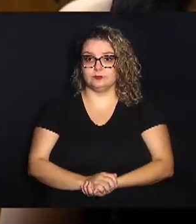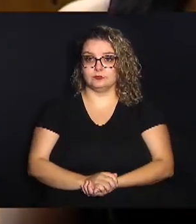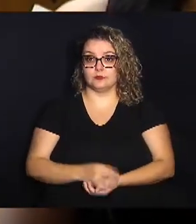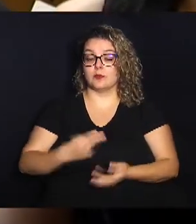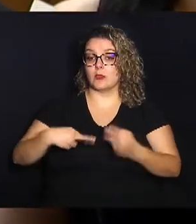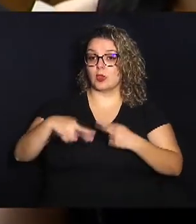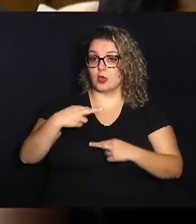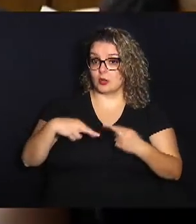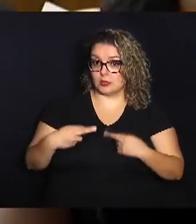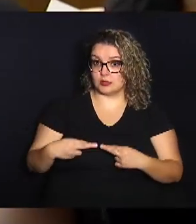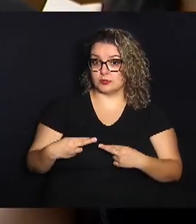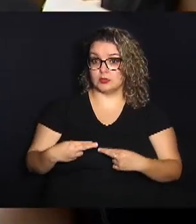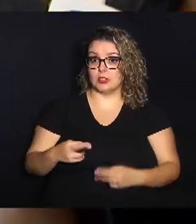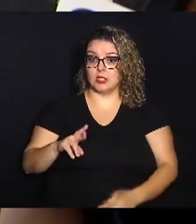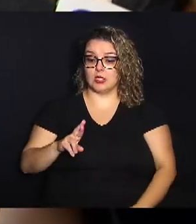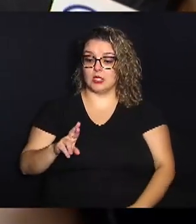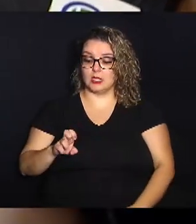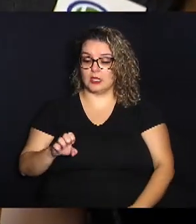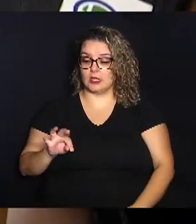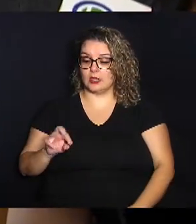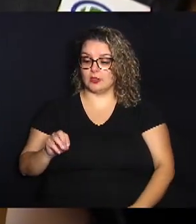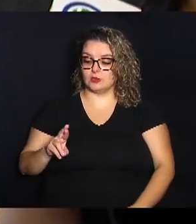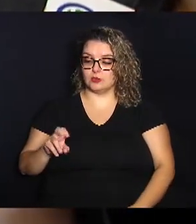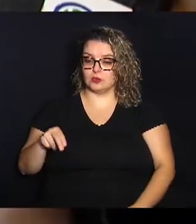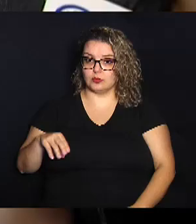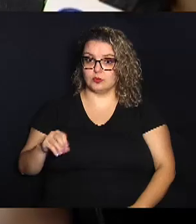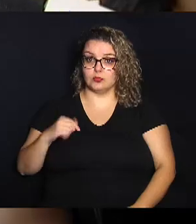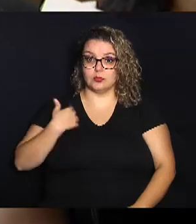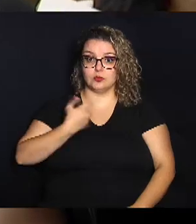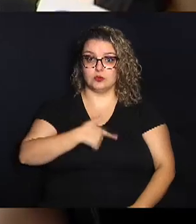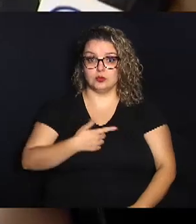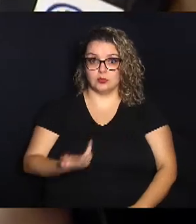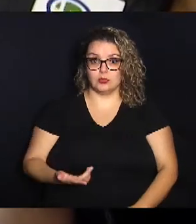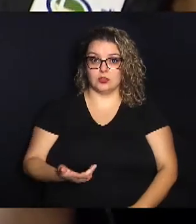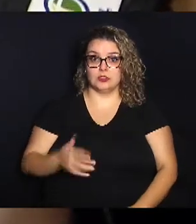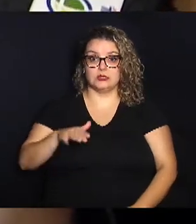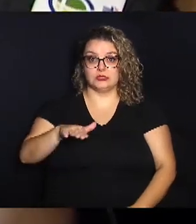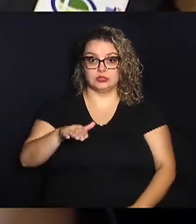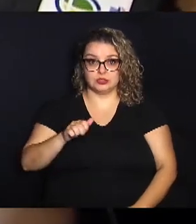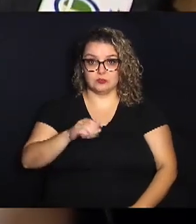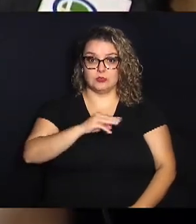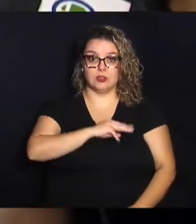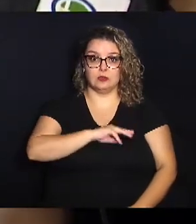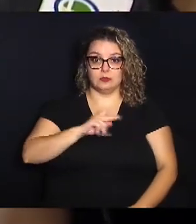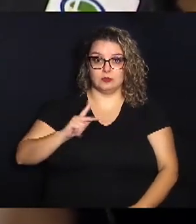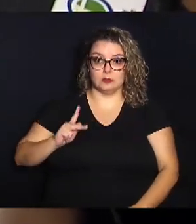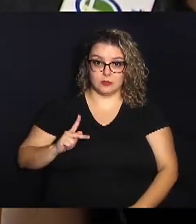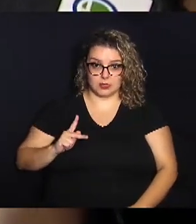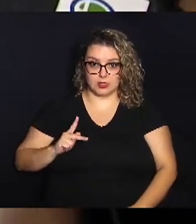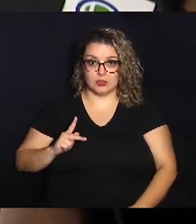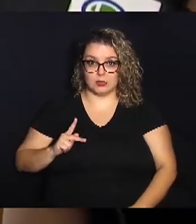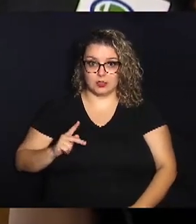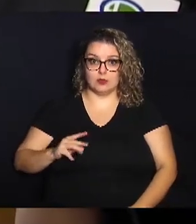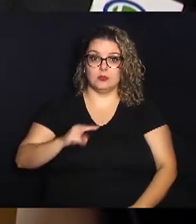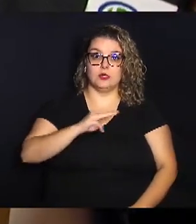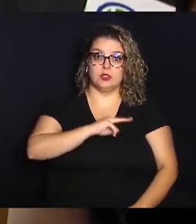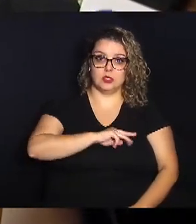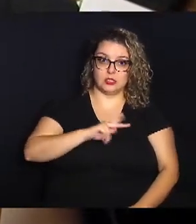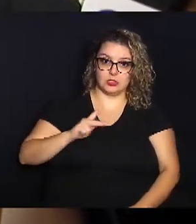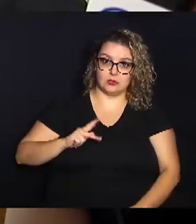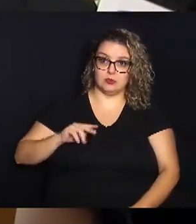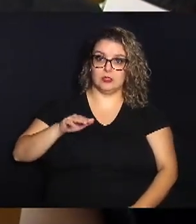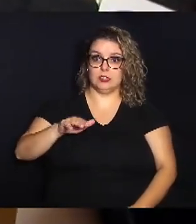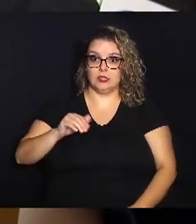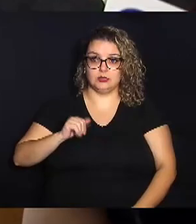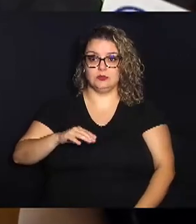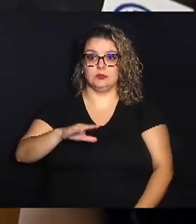à Operação Retorno, nós estaremos acionando o Ministério Público para que o Ministério Público acione as cidades